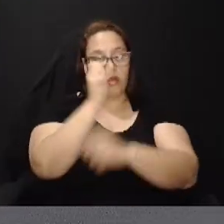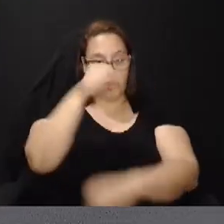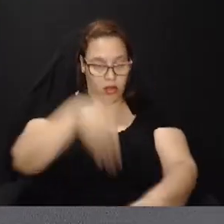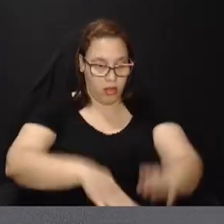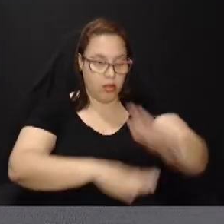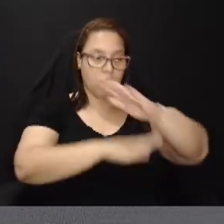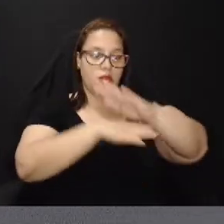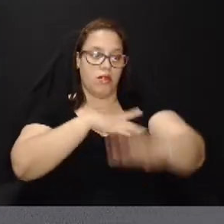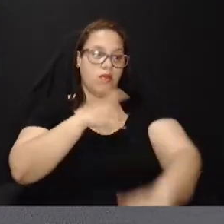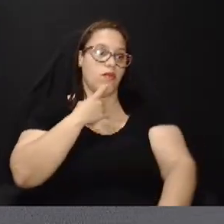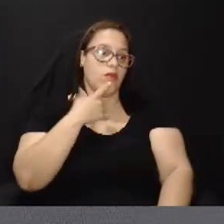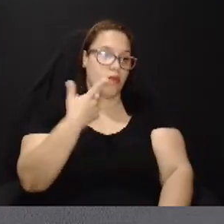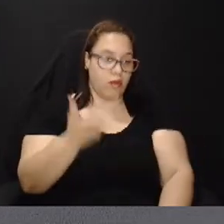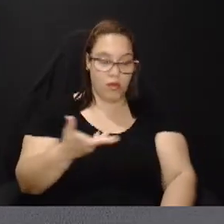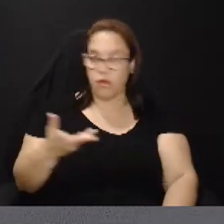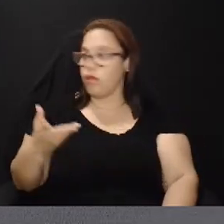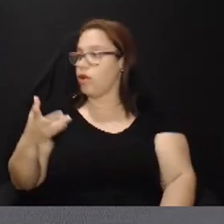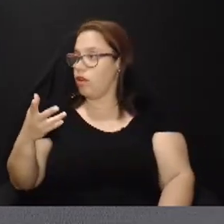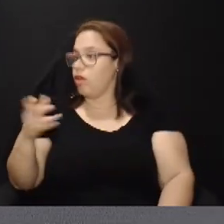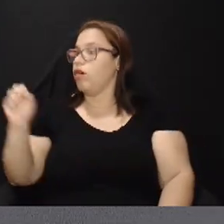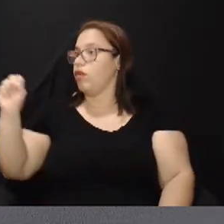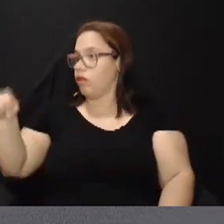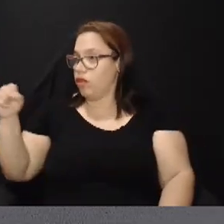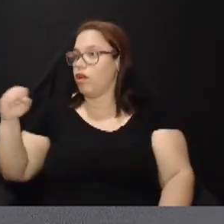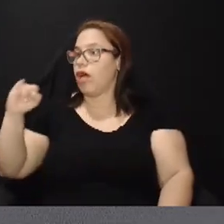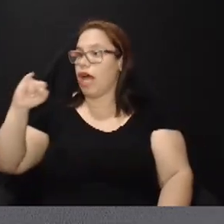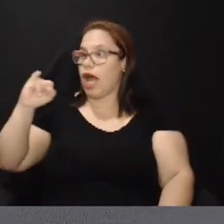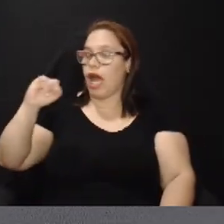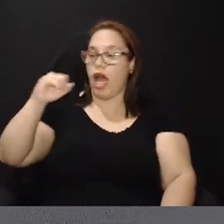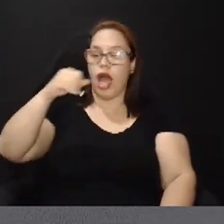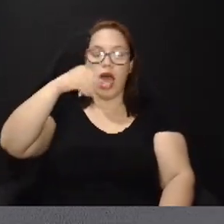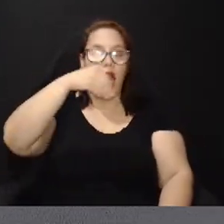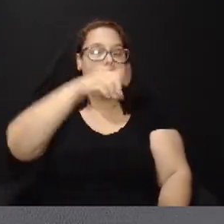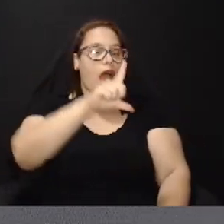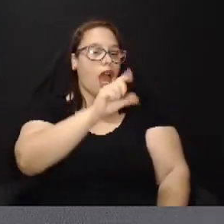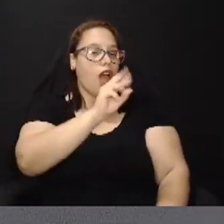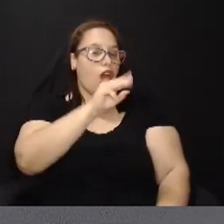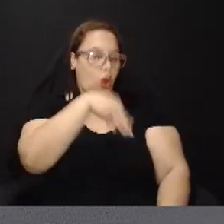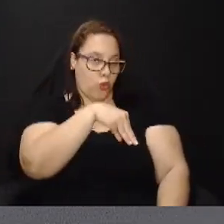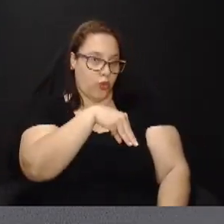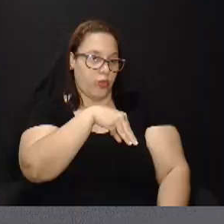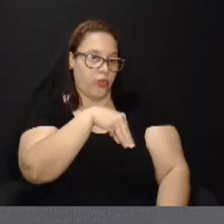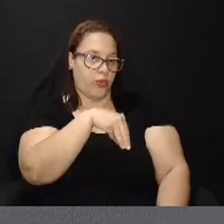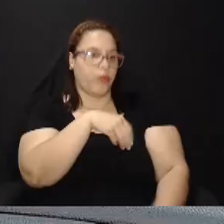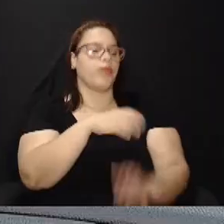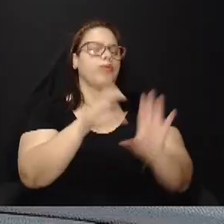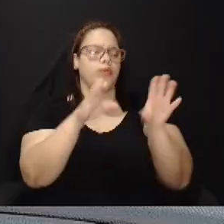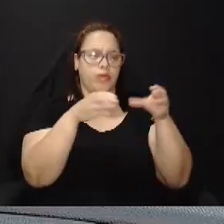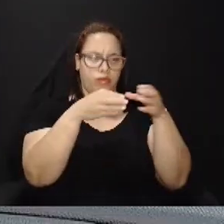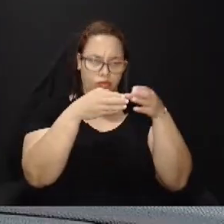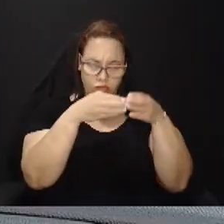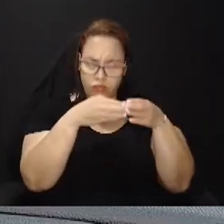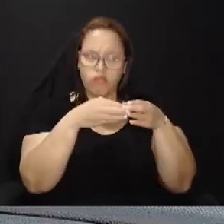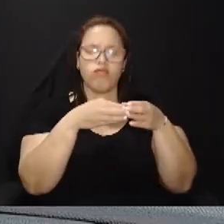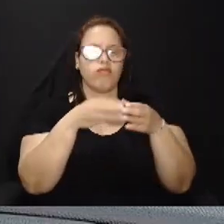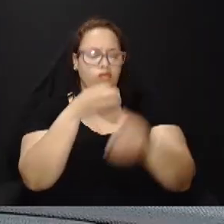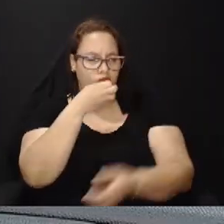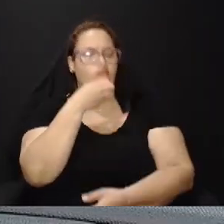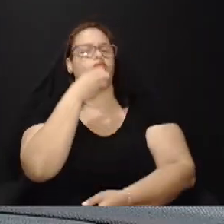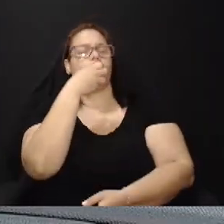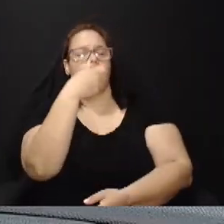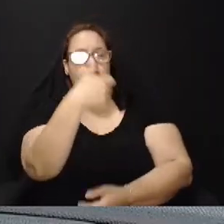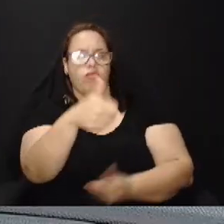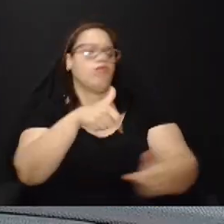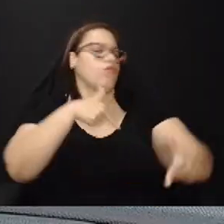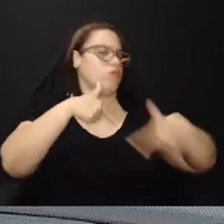ILUM, Exatamente, a ILUM. Então, assim, é uma comissão muito que trabalha